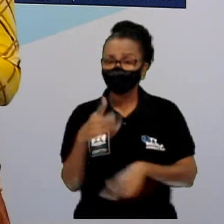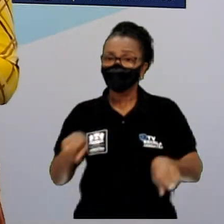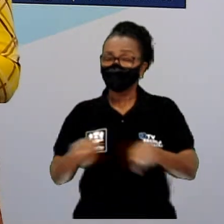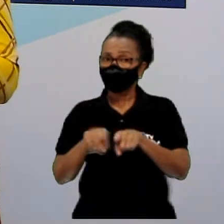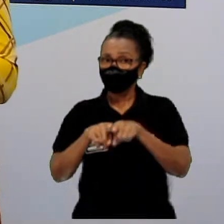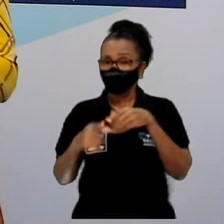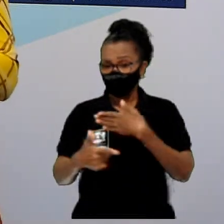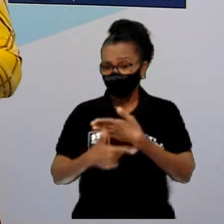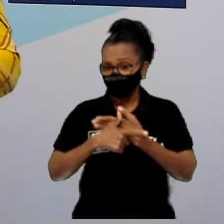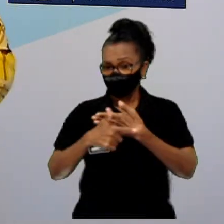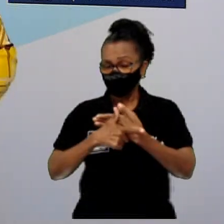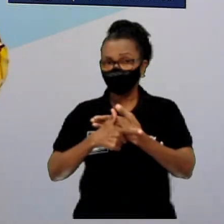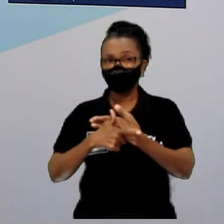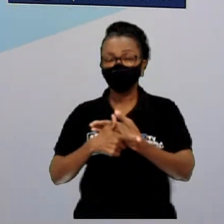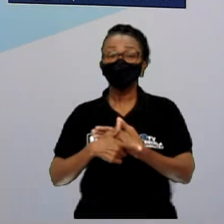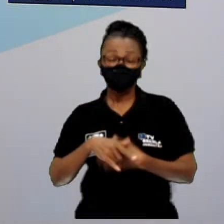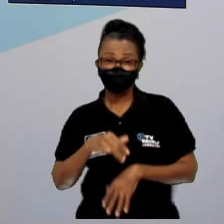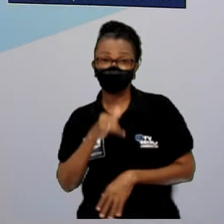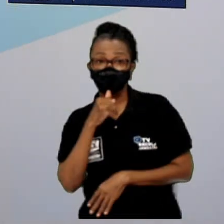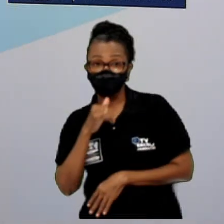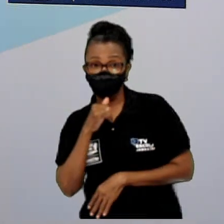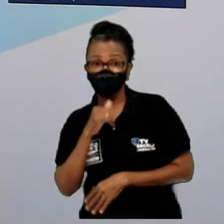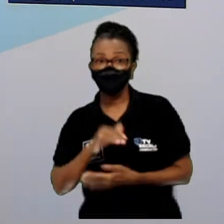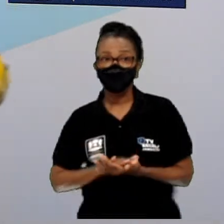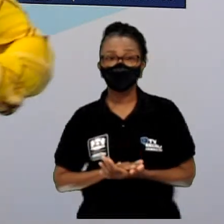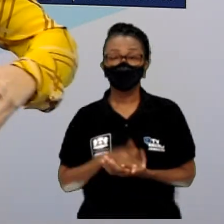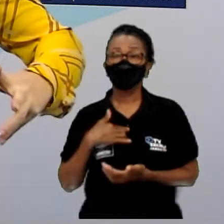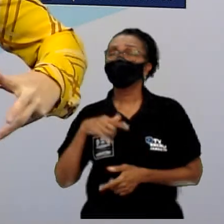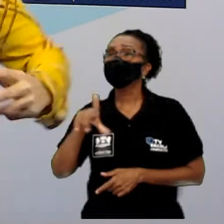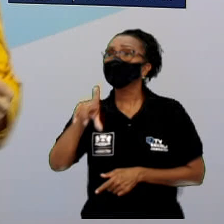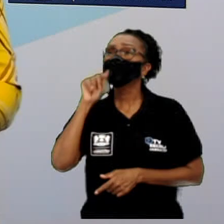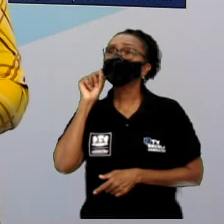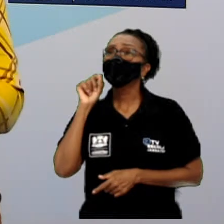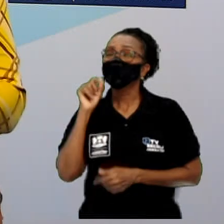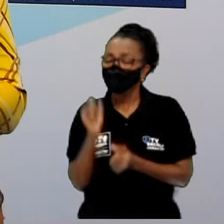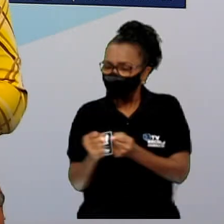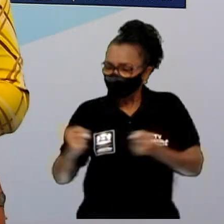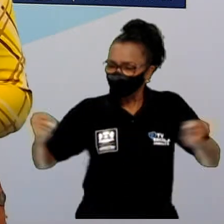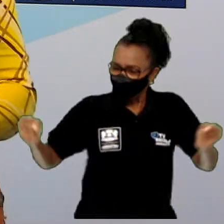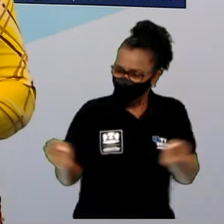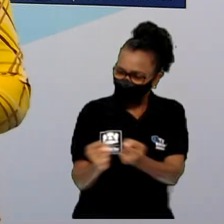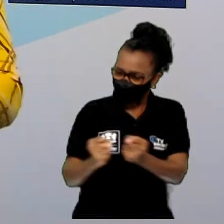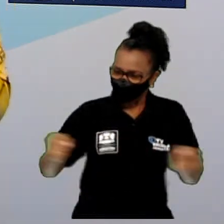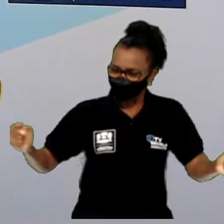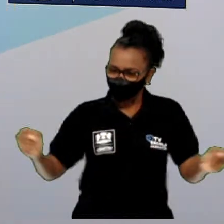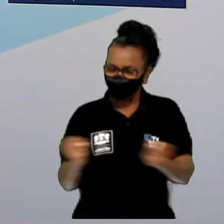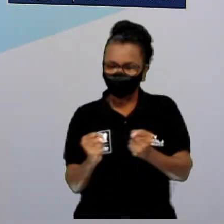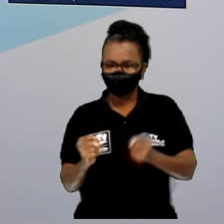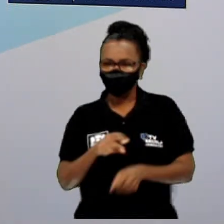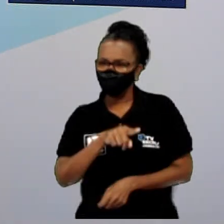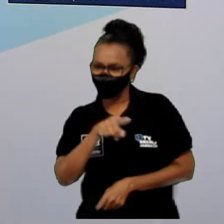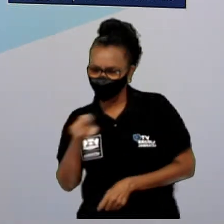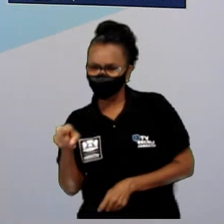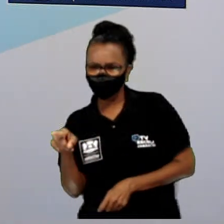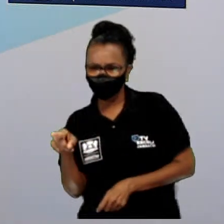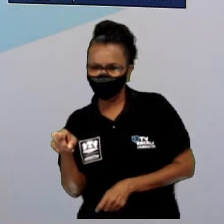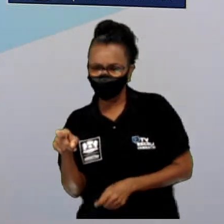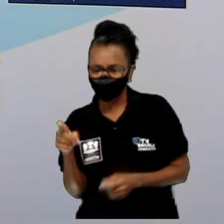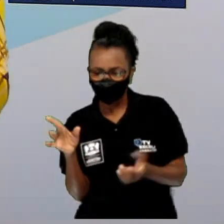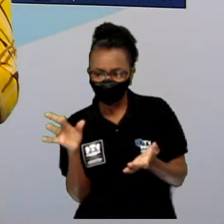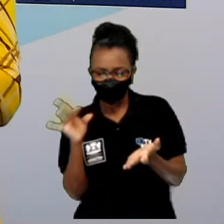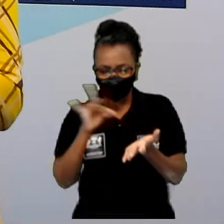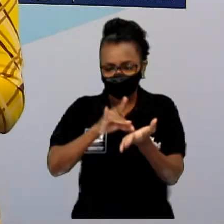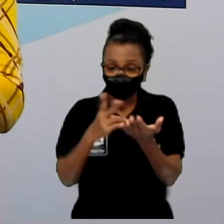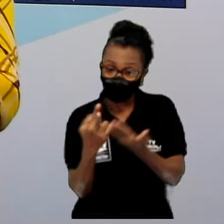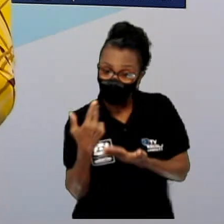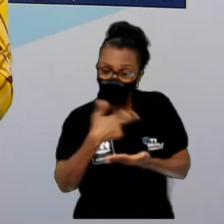exemplo, tá? Eu escolhi uma sanfona. Aí vocês vão lá, colam a sanfona